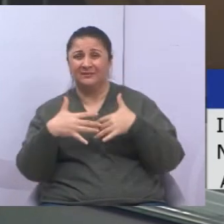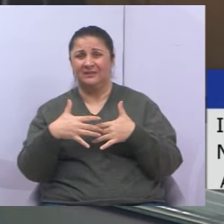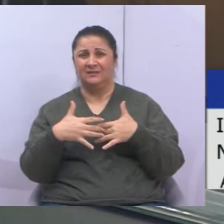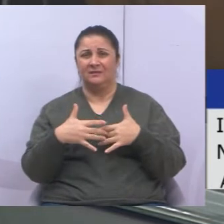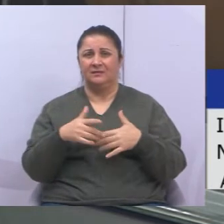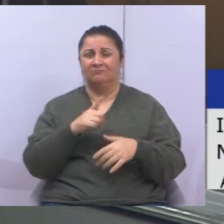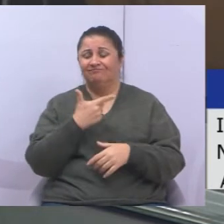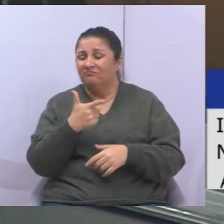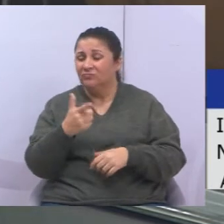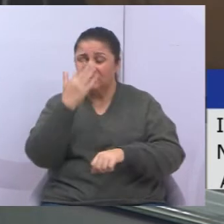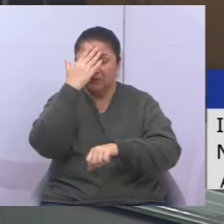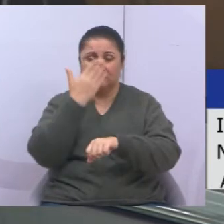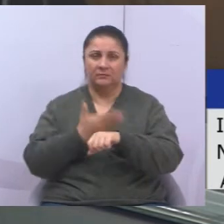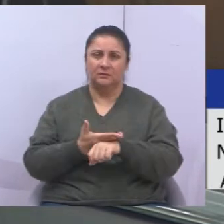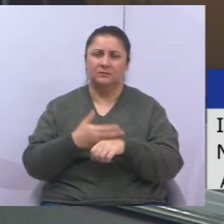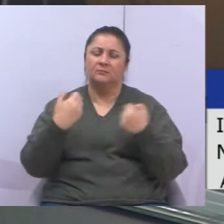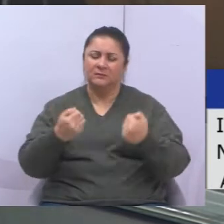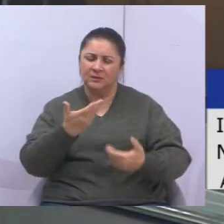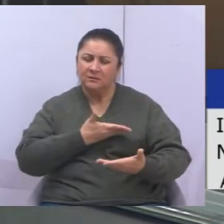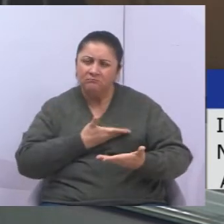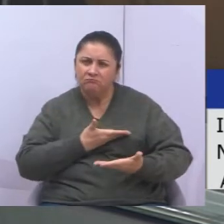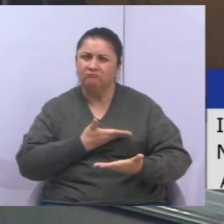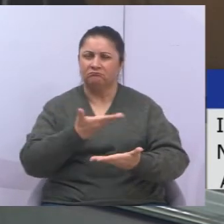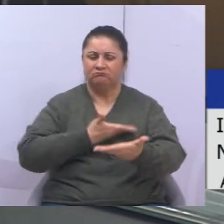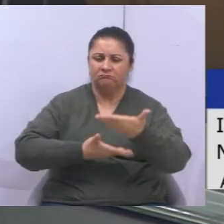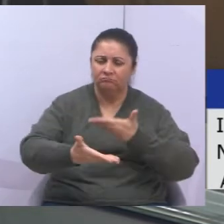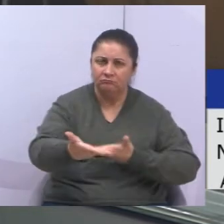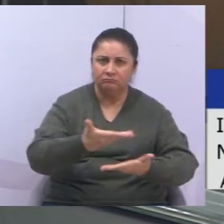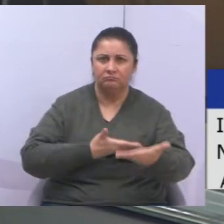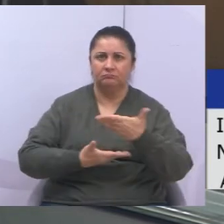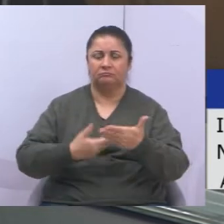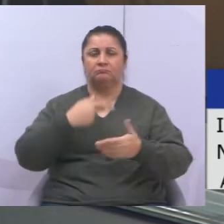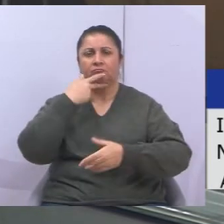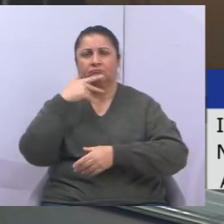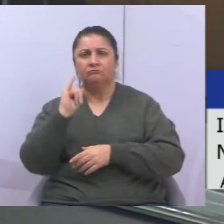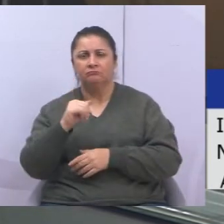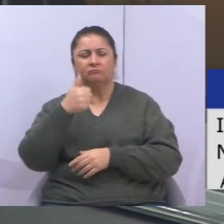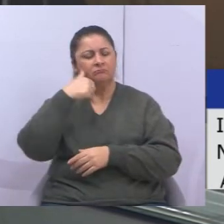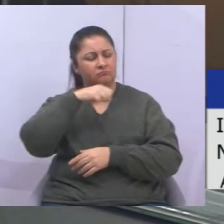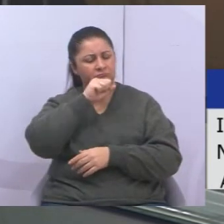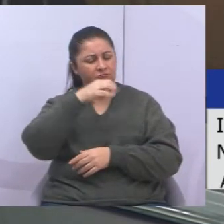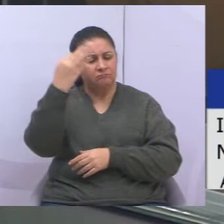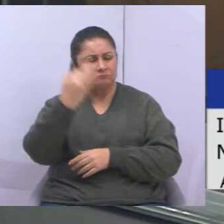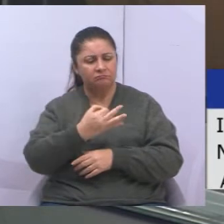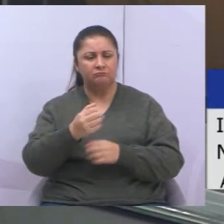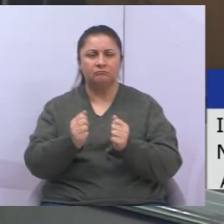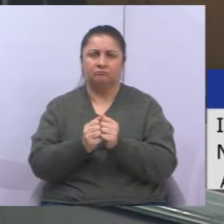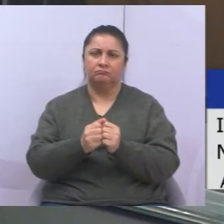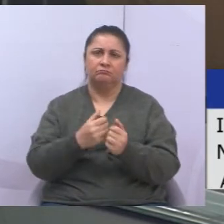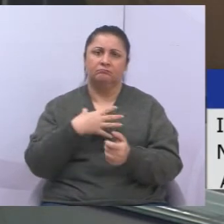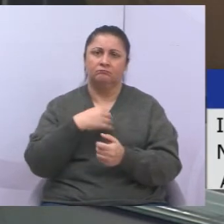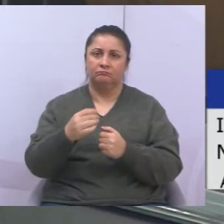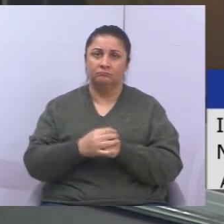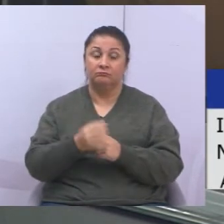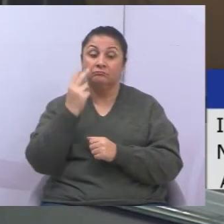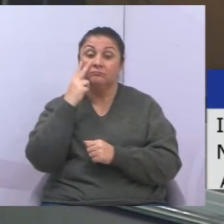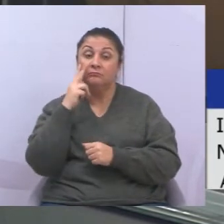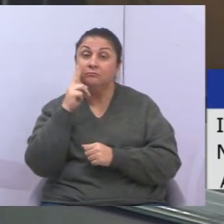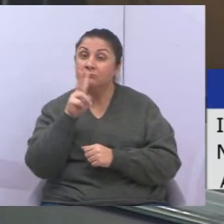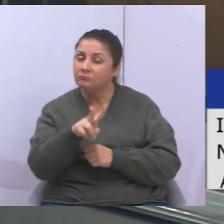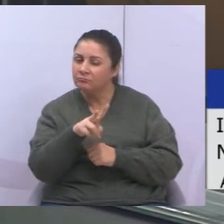confiança. Então, seja parceiro, seja pai e seja mãe dos seus filhos, né? E ouçam